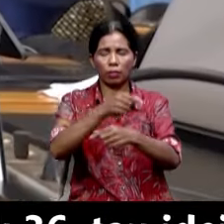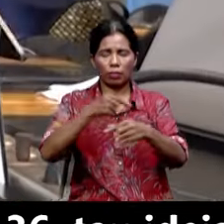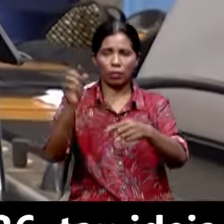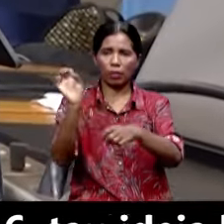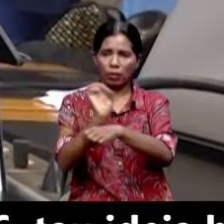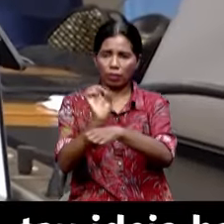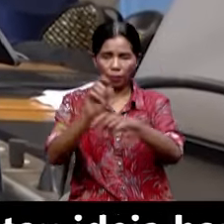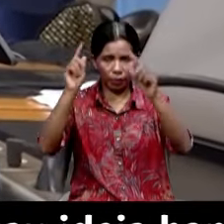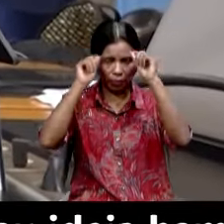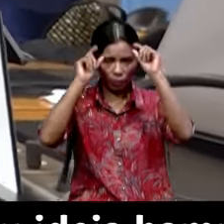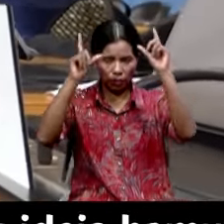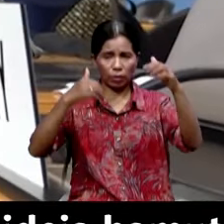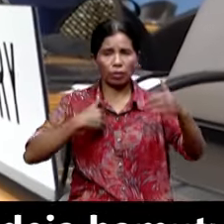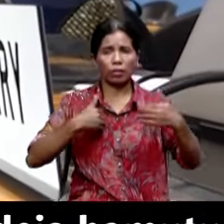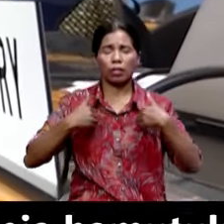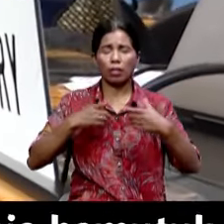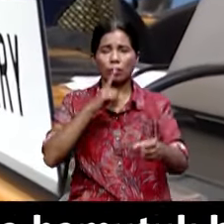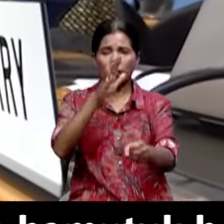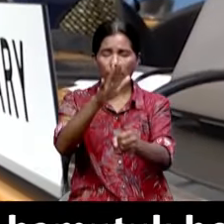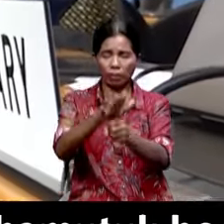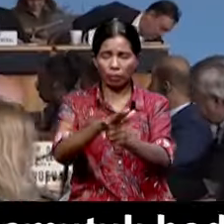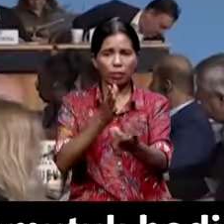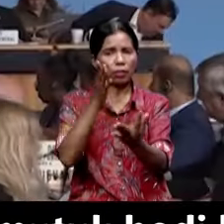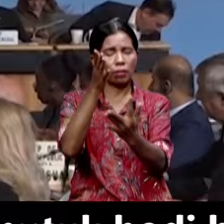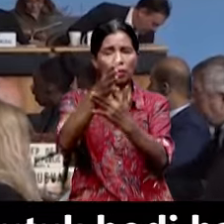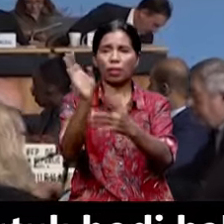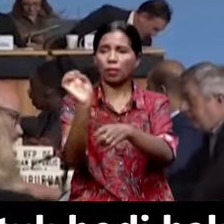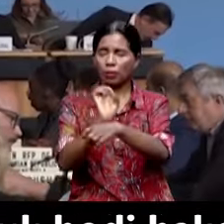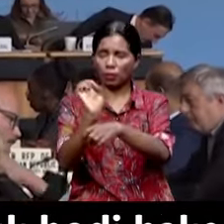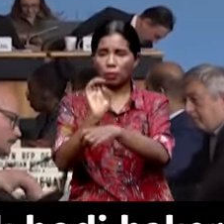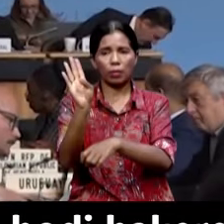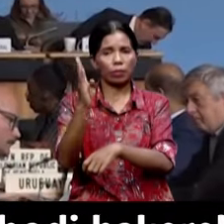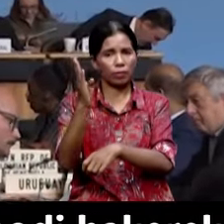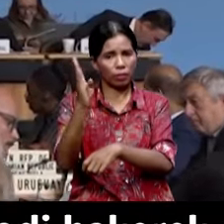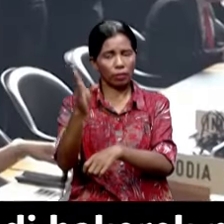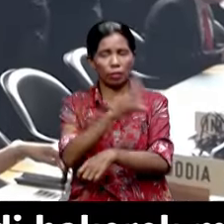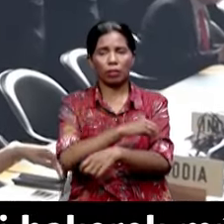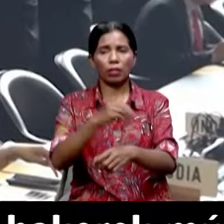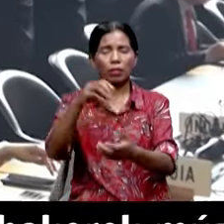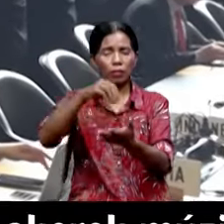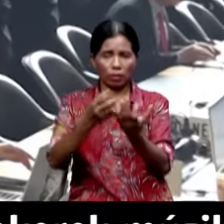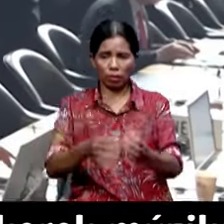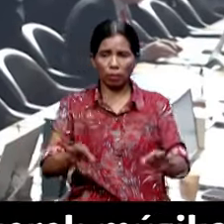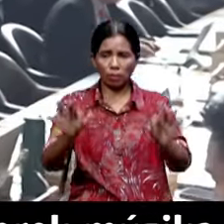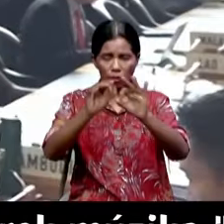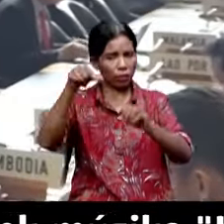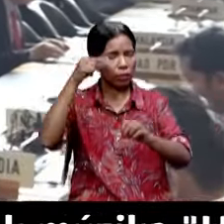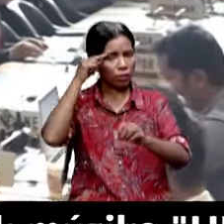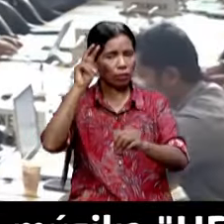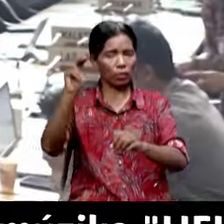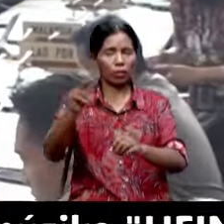economy. Timor-Leste e o compromisso a tu avanço com a iniciativa Economia Azul Nian, ou de reforça a prioridade do governo Nian